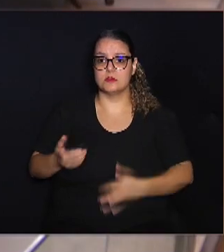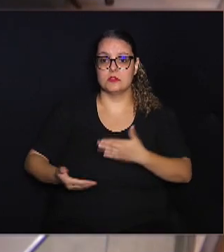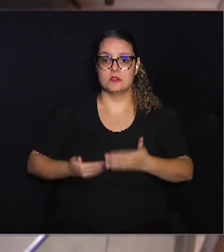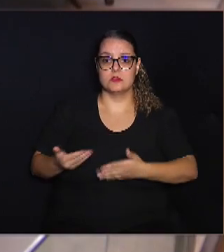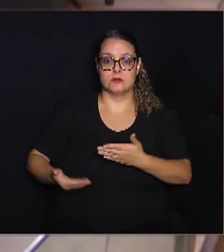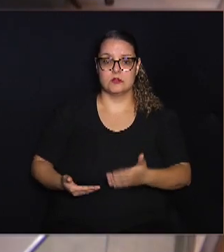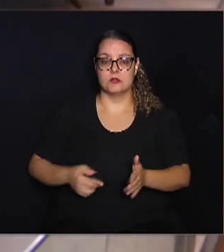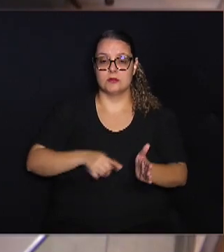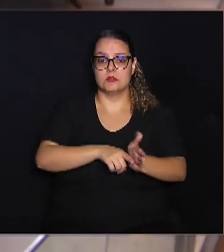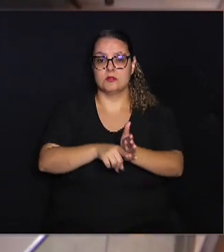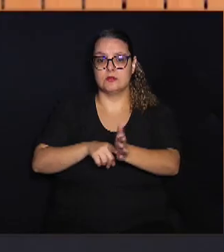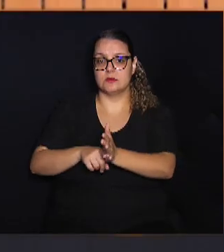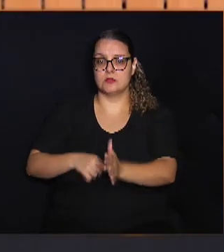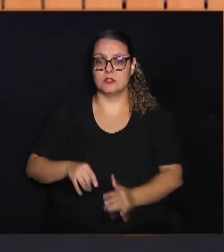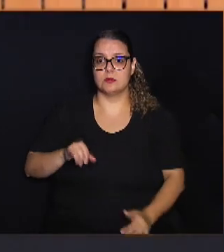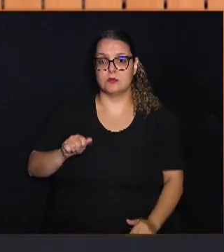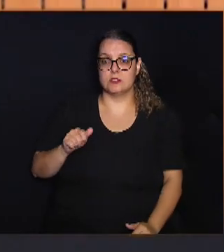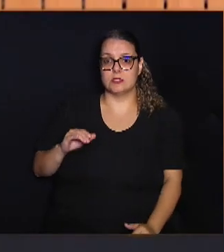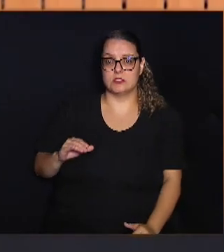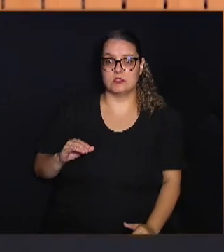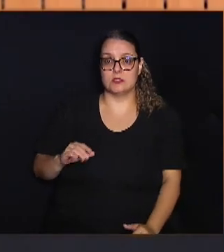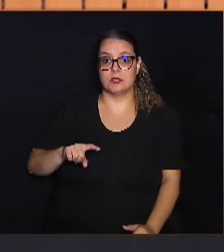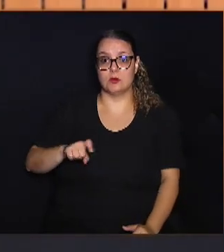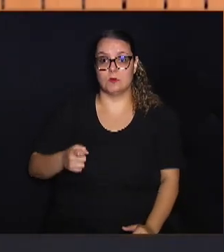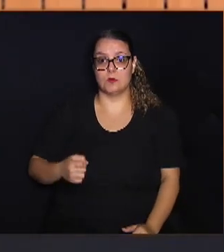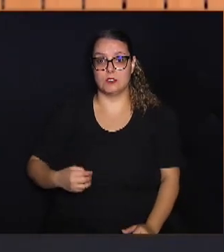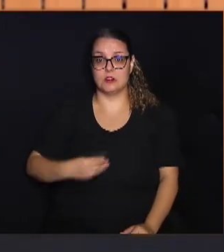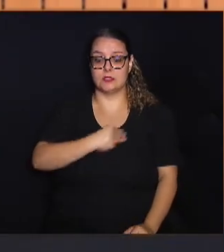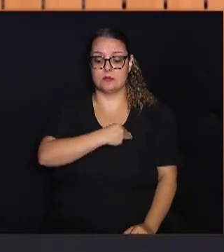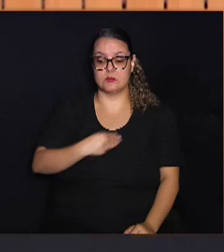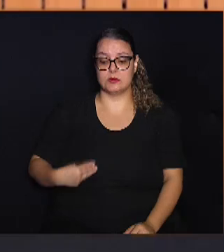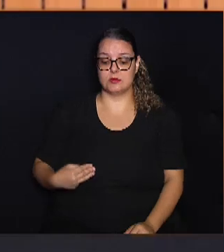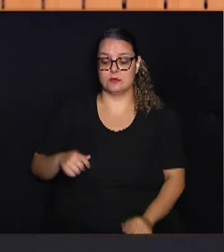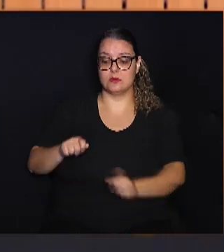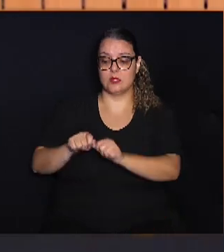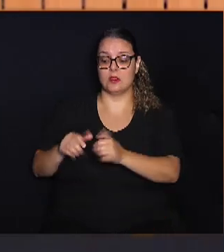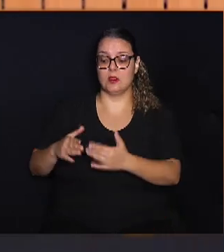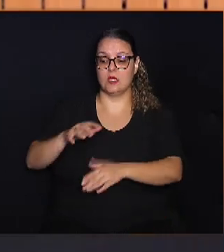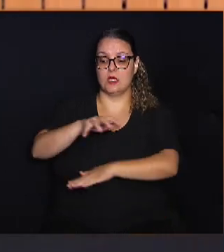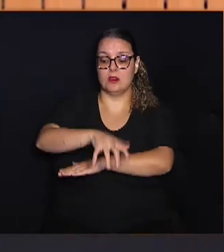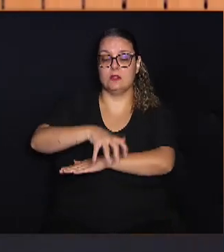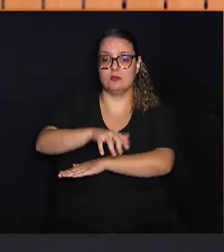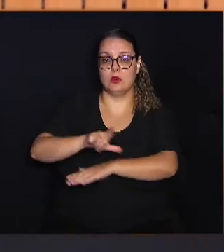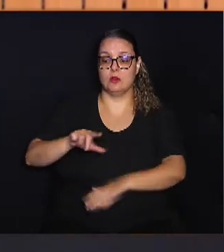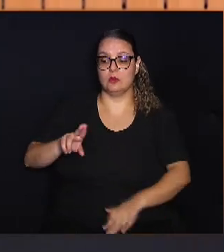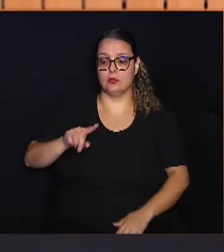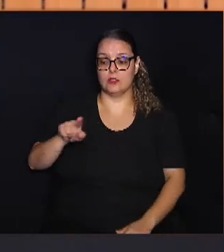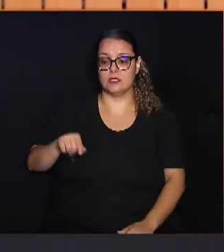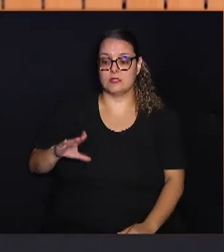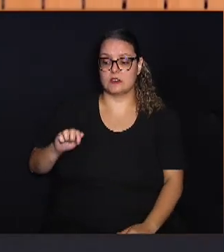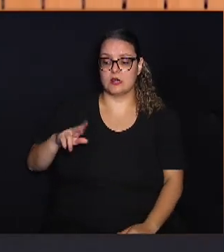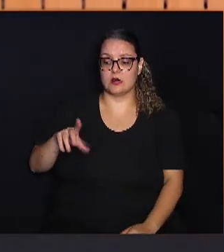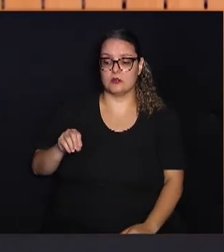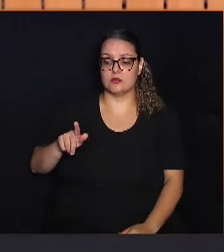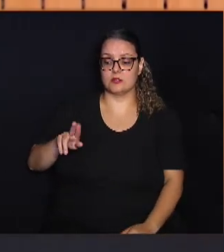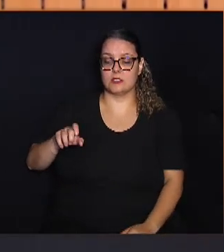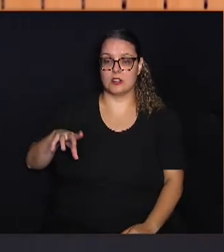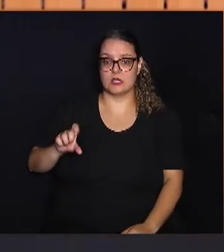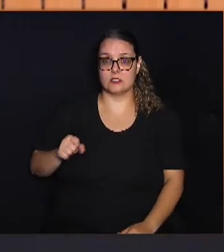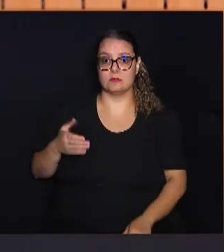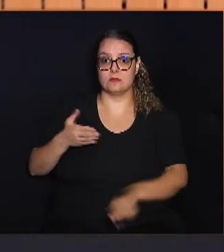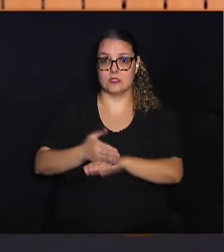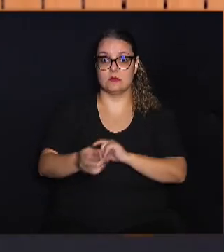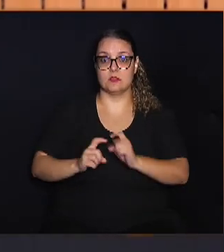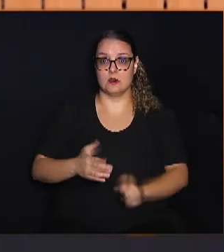e Pesquisadores do IAC e o ex-ministro da Agricultura, Luiz Carlos Guedes, participaram da reunião. A minha